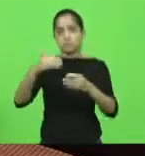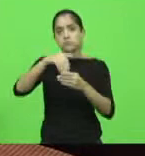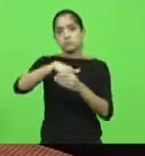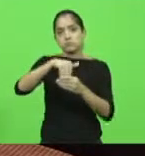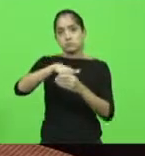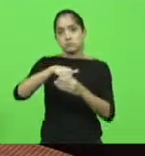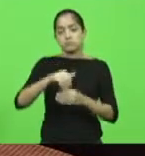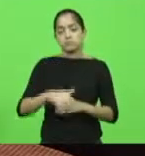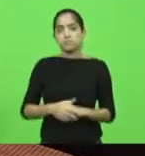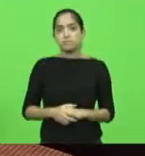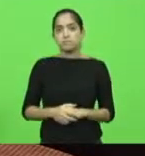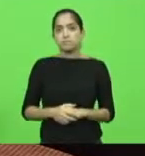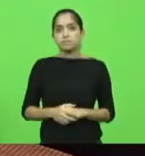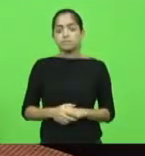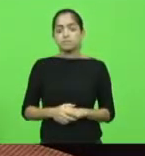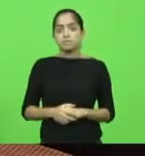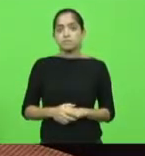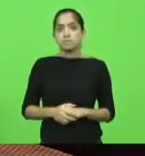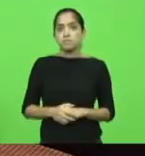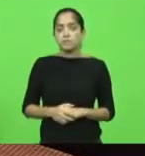possam exercer seu direito de voto.